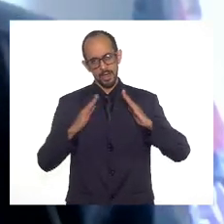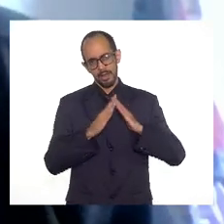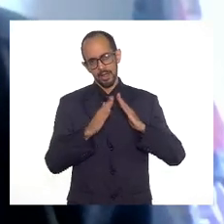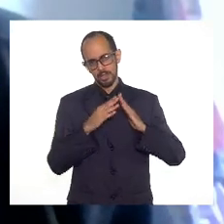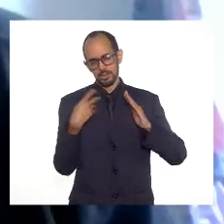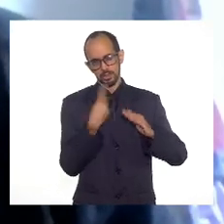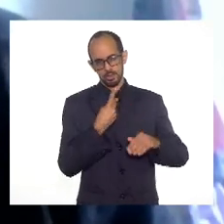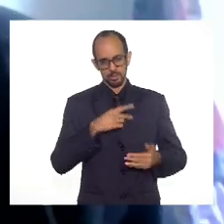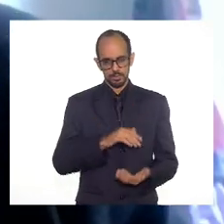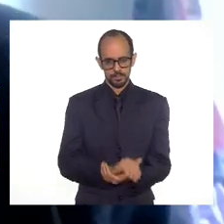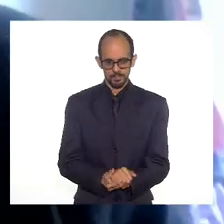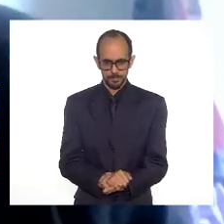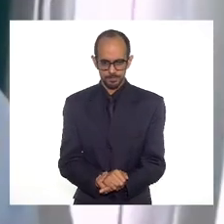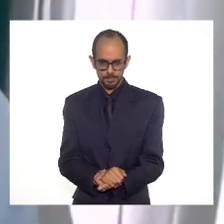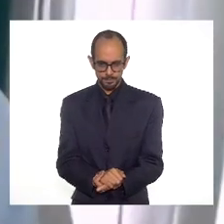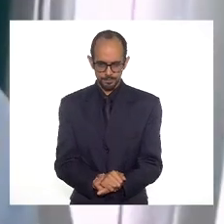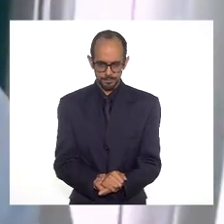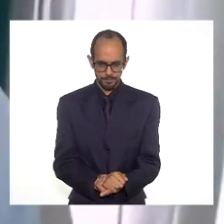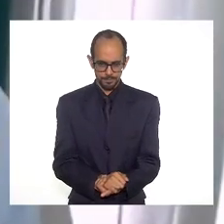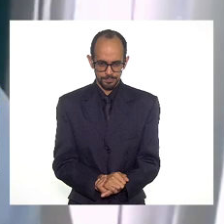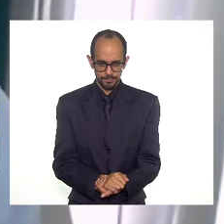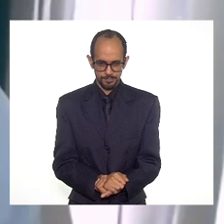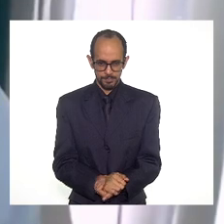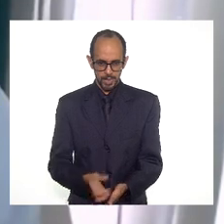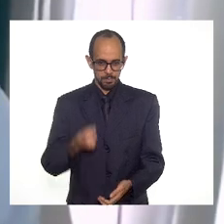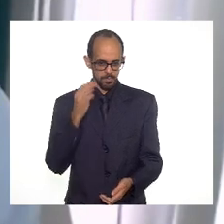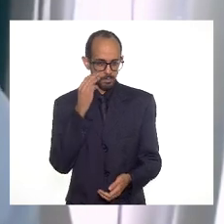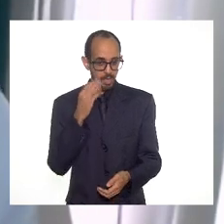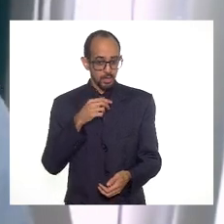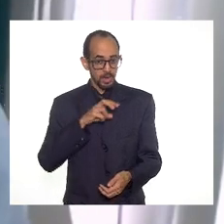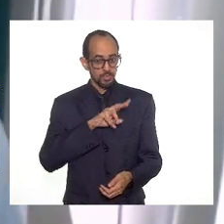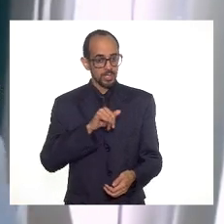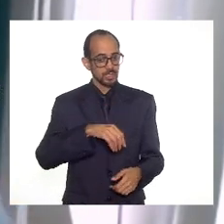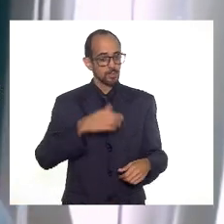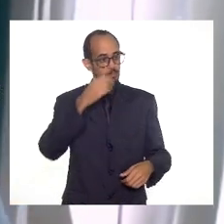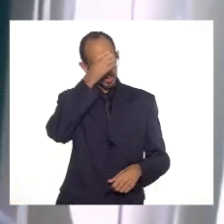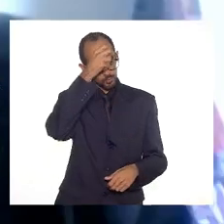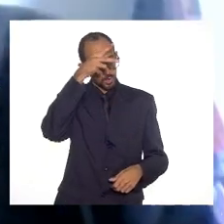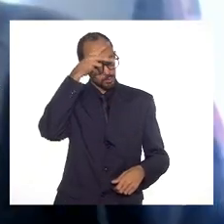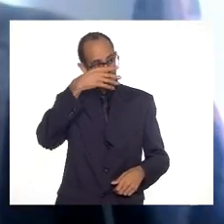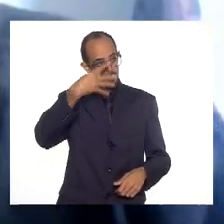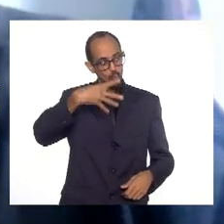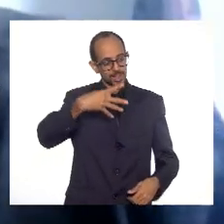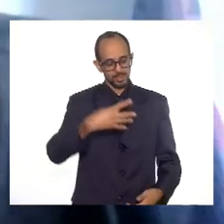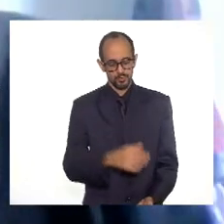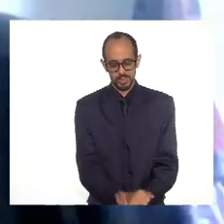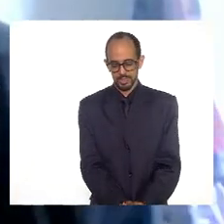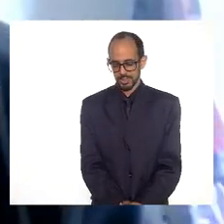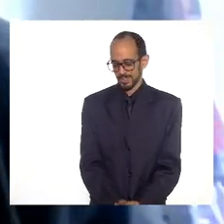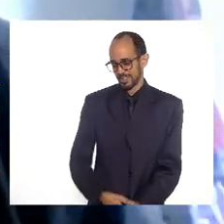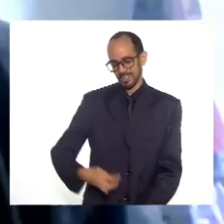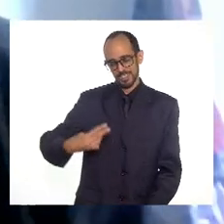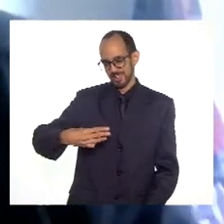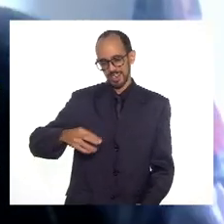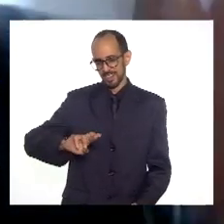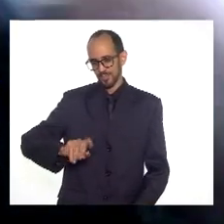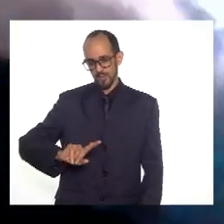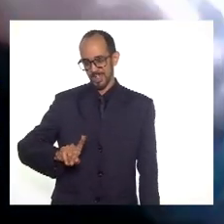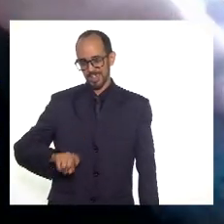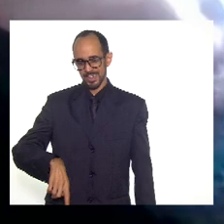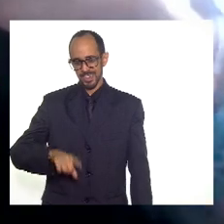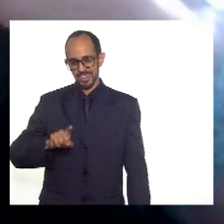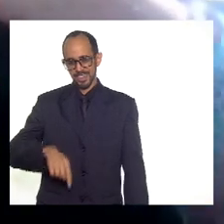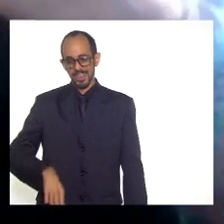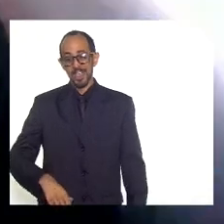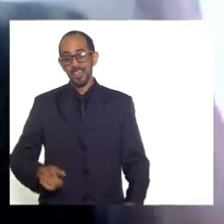base. Então, Mickey, quero tranquilizar. Mickey, ele vai ser prefeito pela 4ª vez. Ah, desculpe, me enganei, pela 4ª vez. Já estava